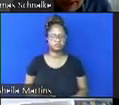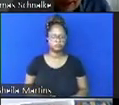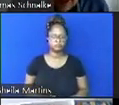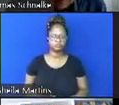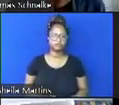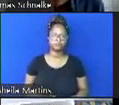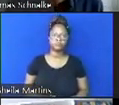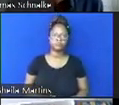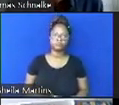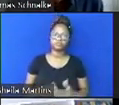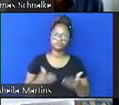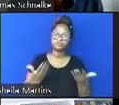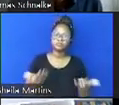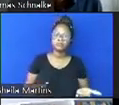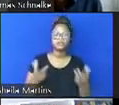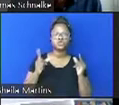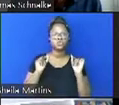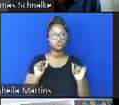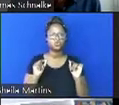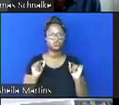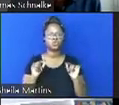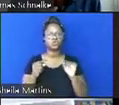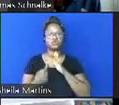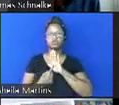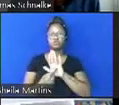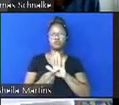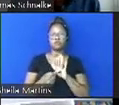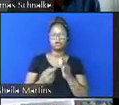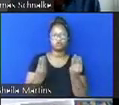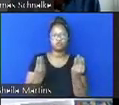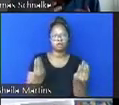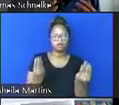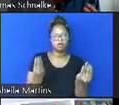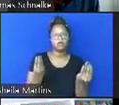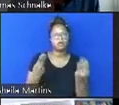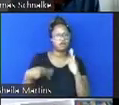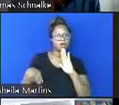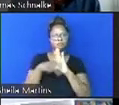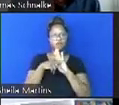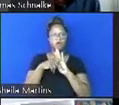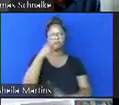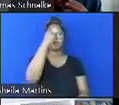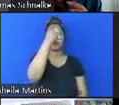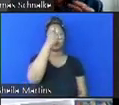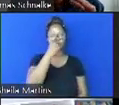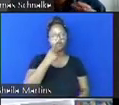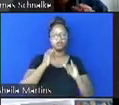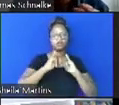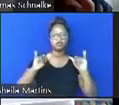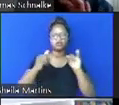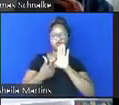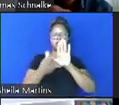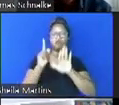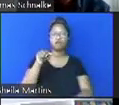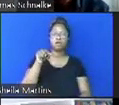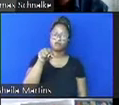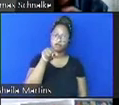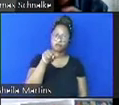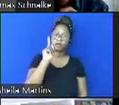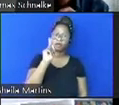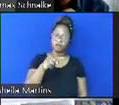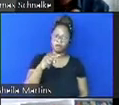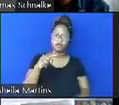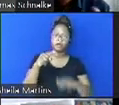Então, o que essa mulage nos diz, a própria imagem nos diz? É uma figura de